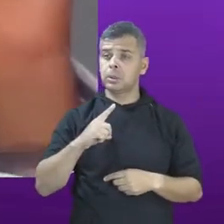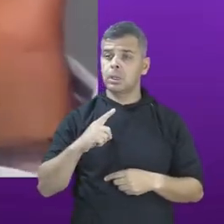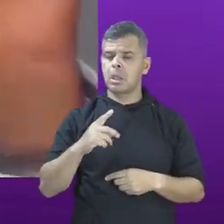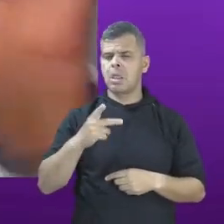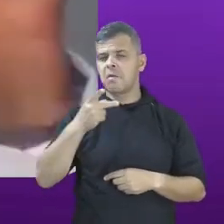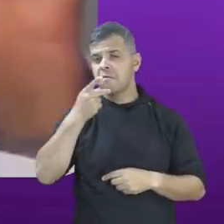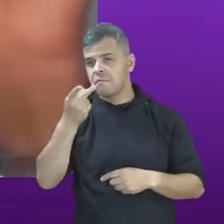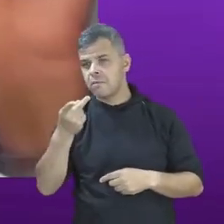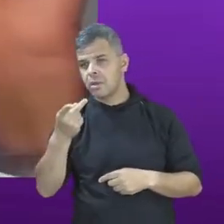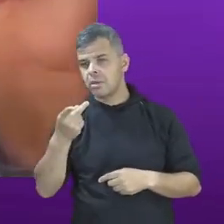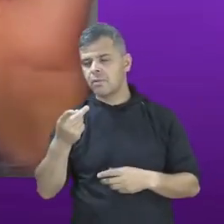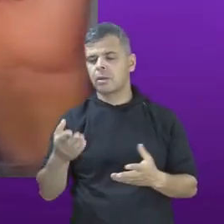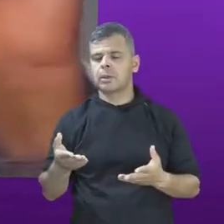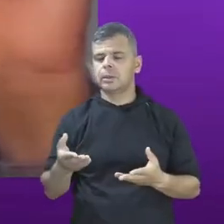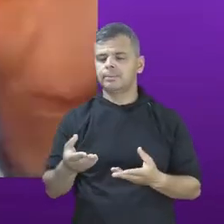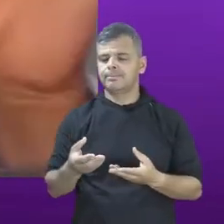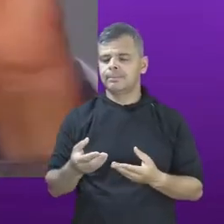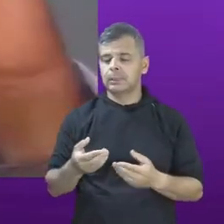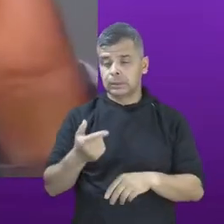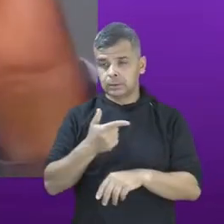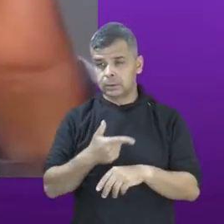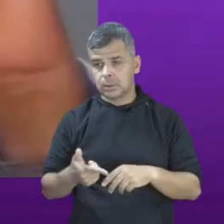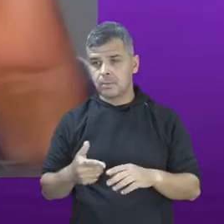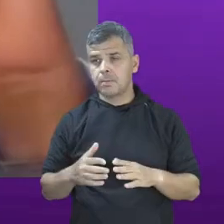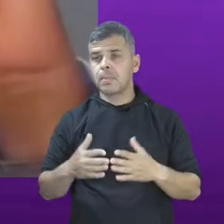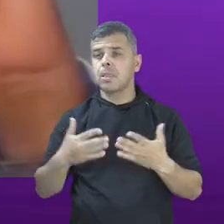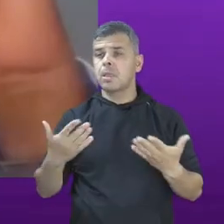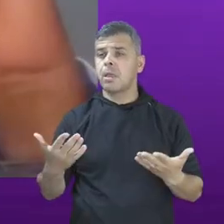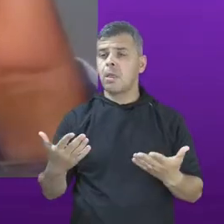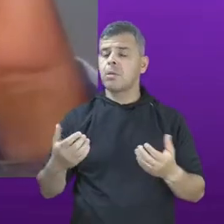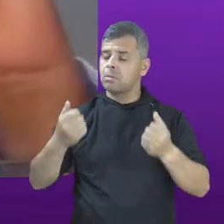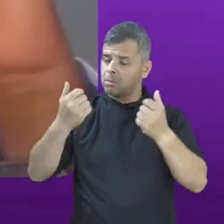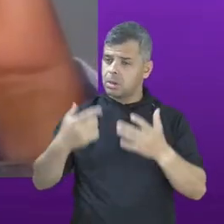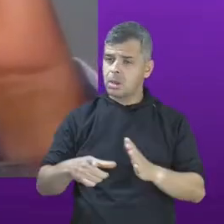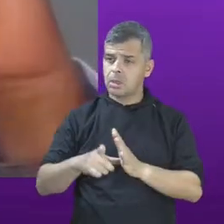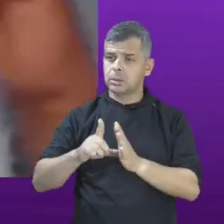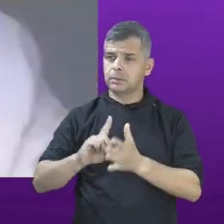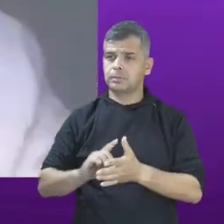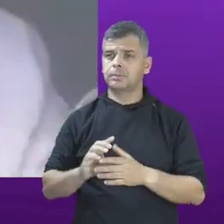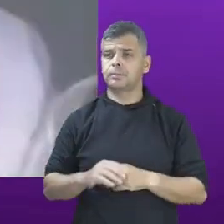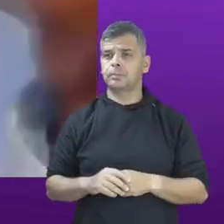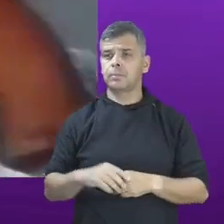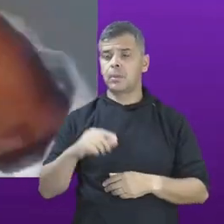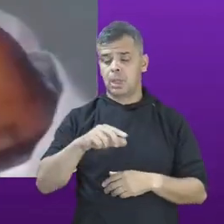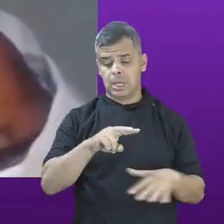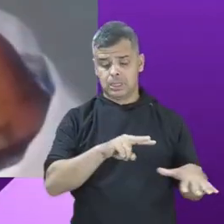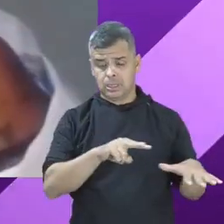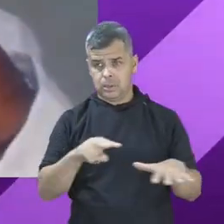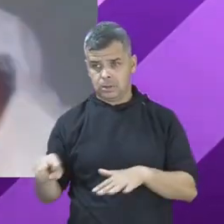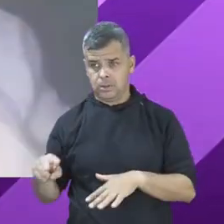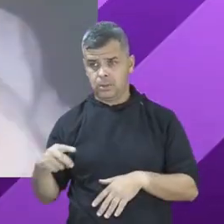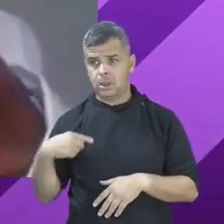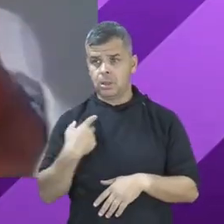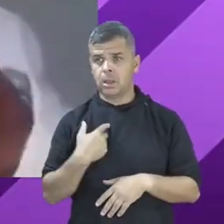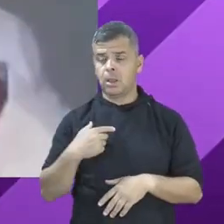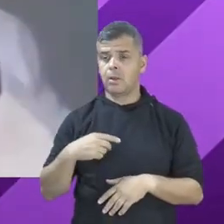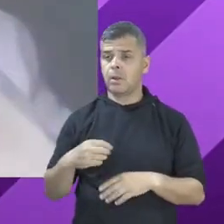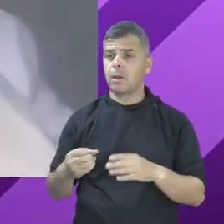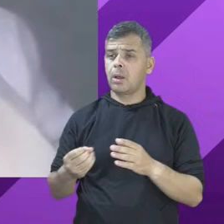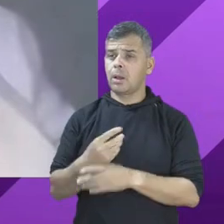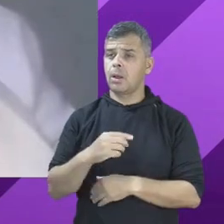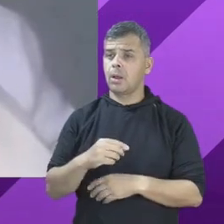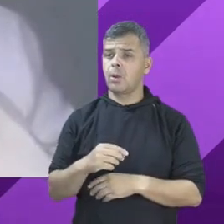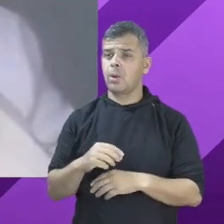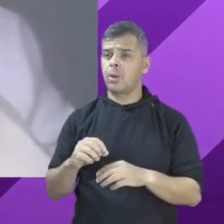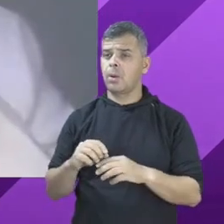ditas sutilezas, né? Eu disse para vocês que essa semana, né, a gente inaugurou